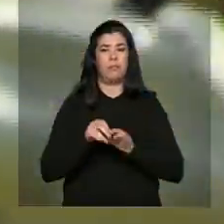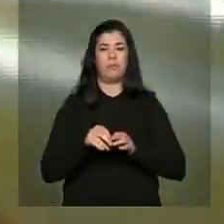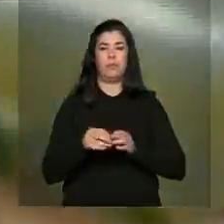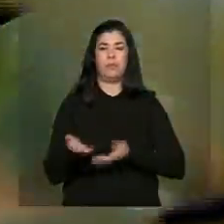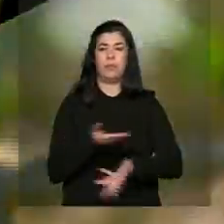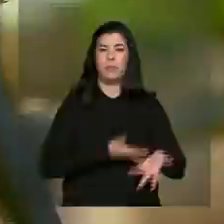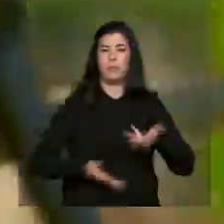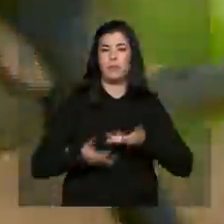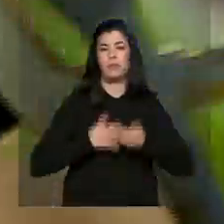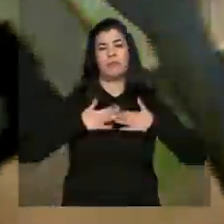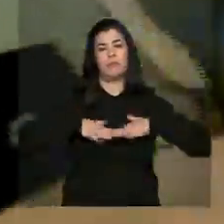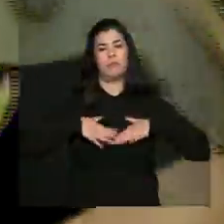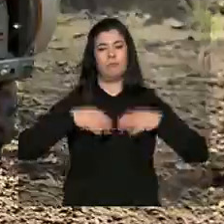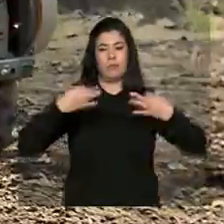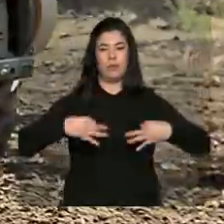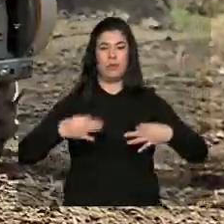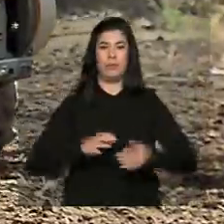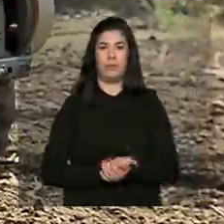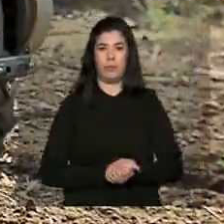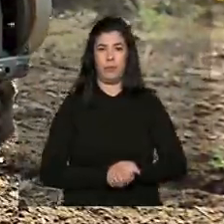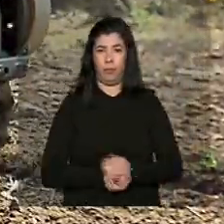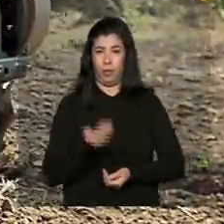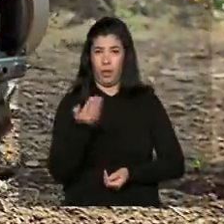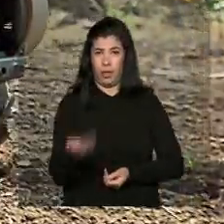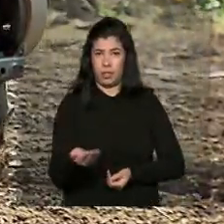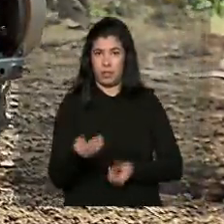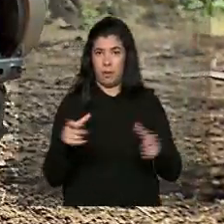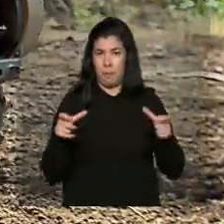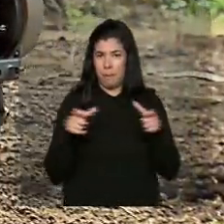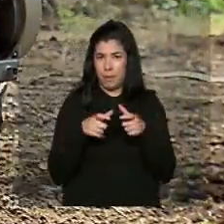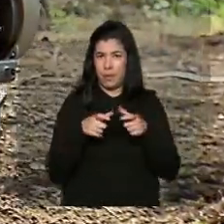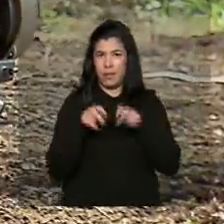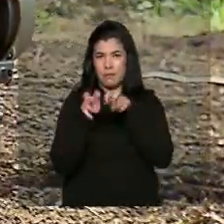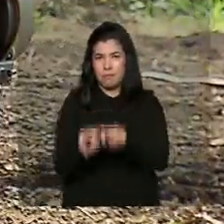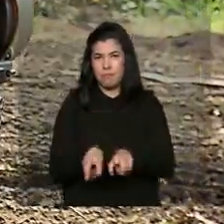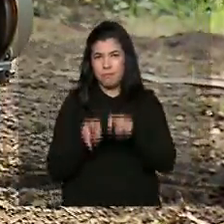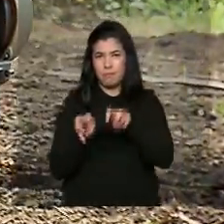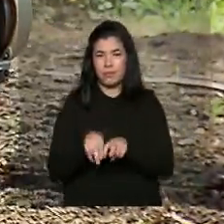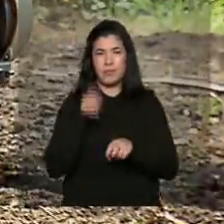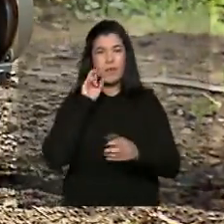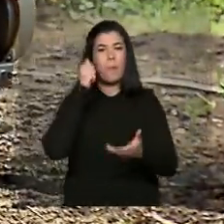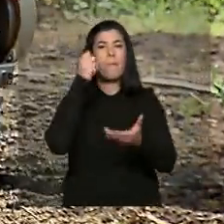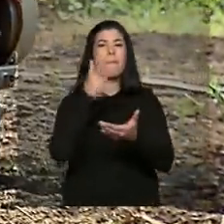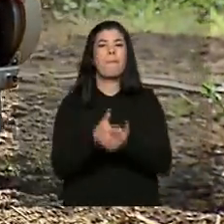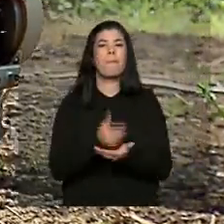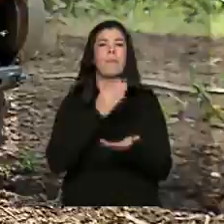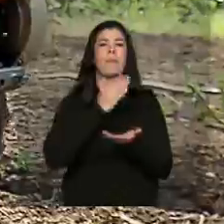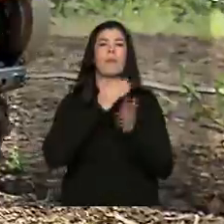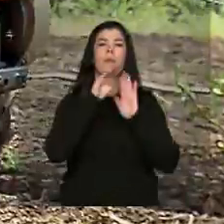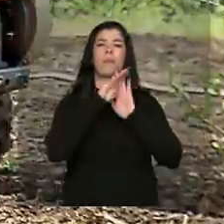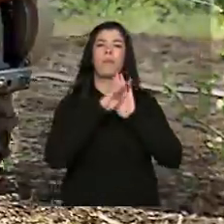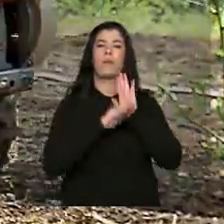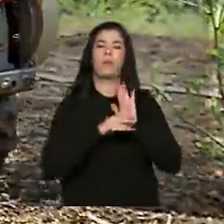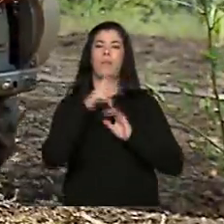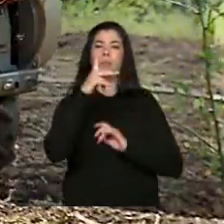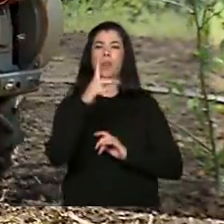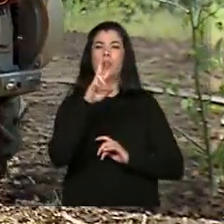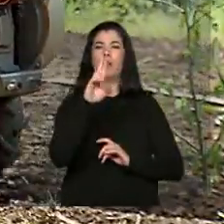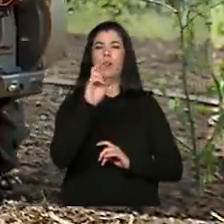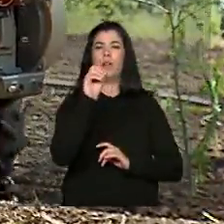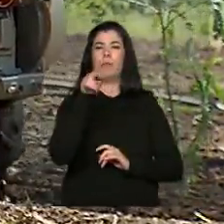com tranquilidade, né? O mini trator do seu Pereira foi adquirido com dinheiro do PRONAF e vai ser pago de